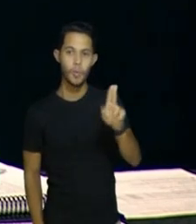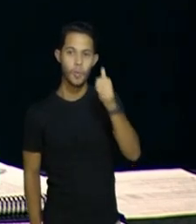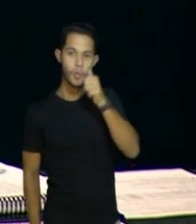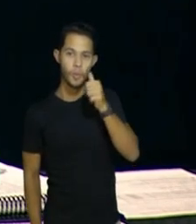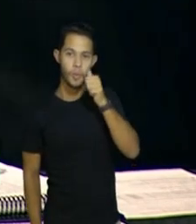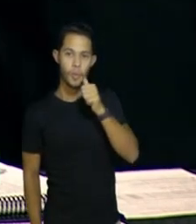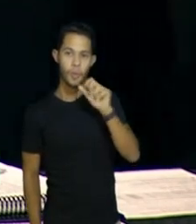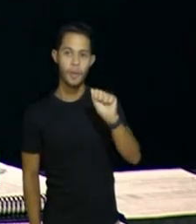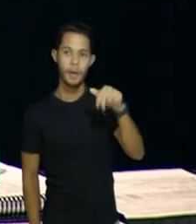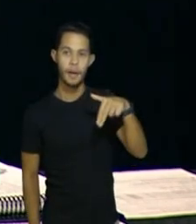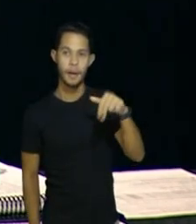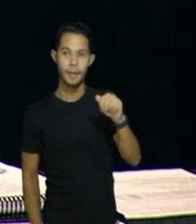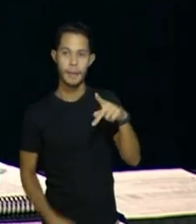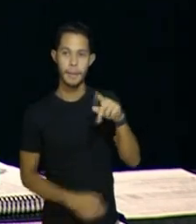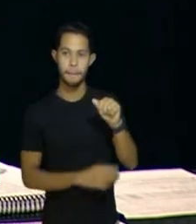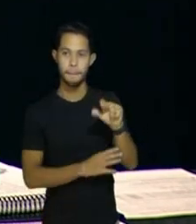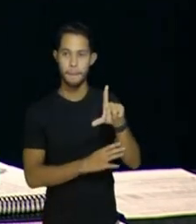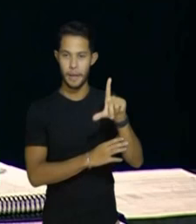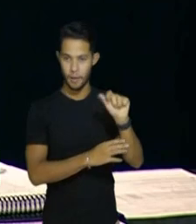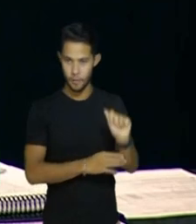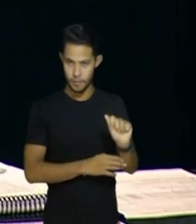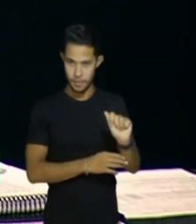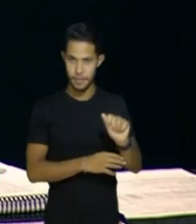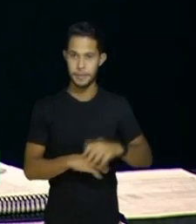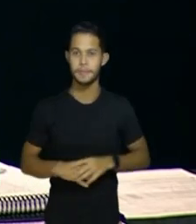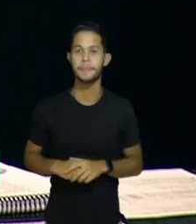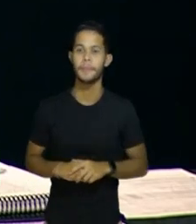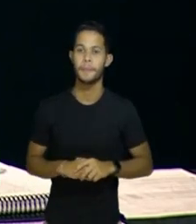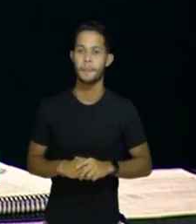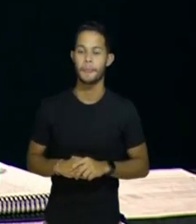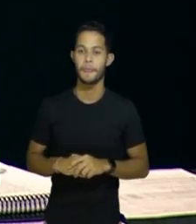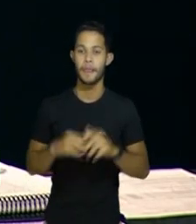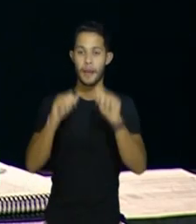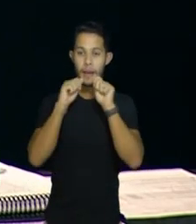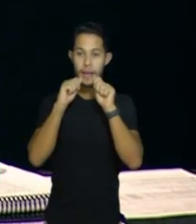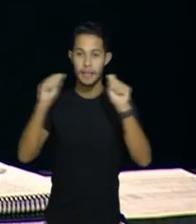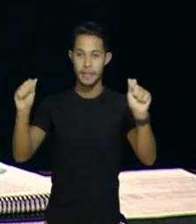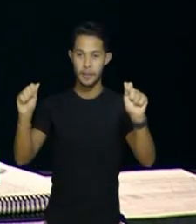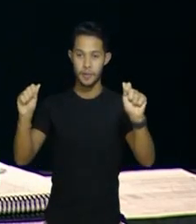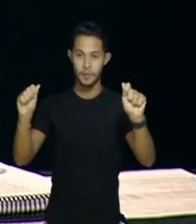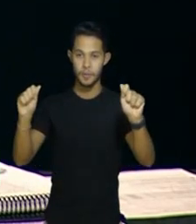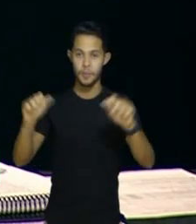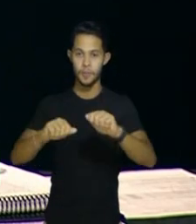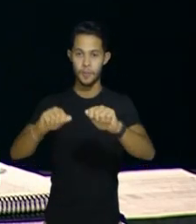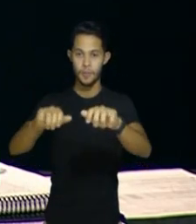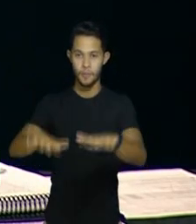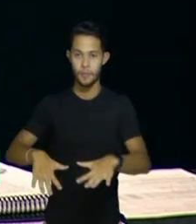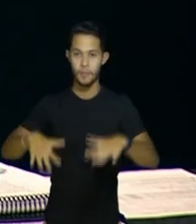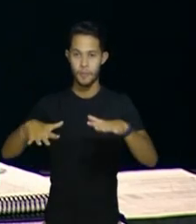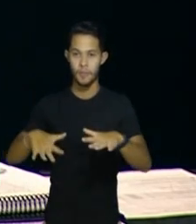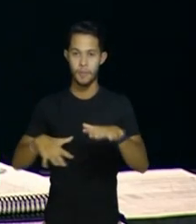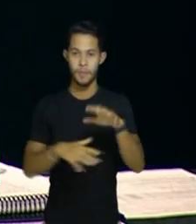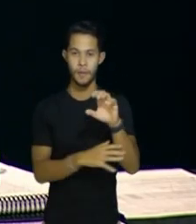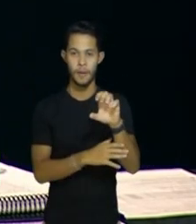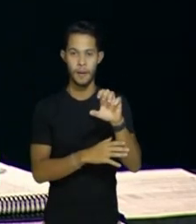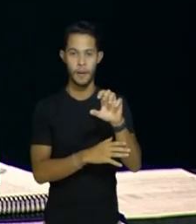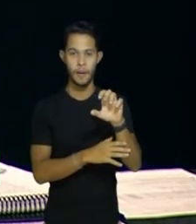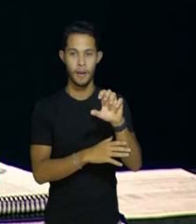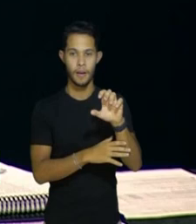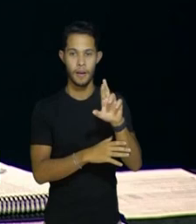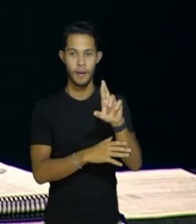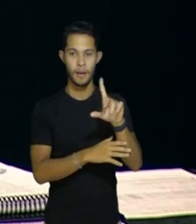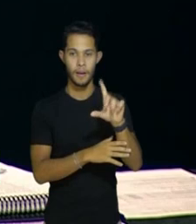Kushminda da Silveira, assessor parlamentar Erlédio